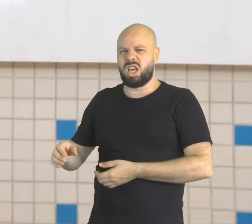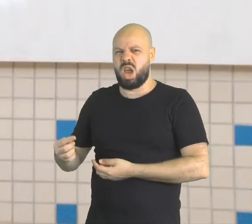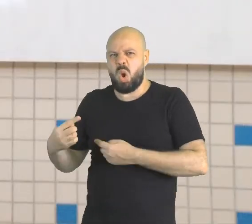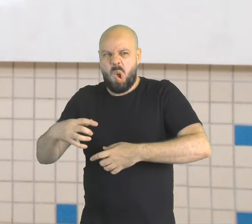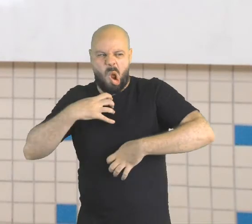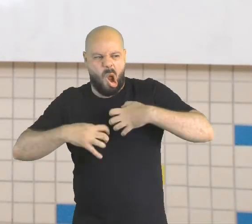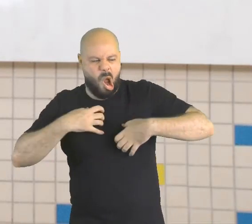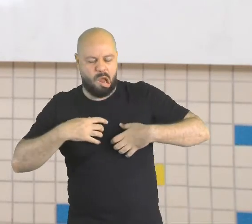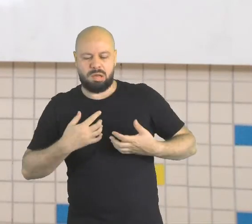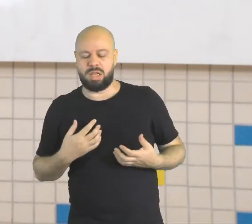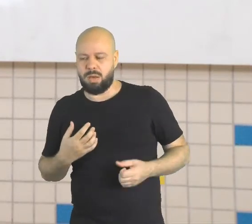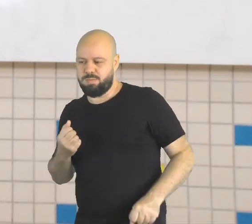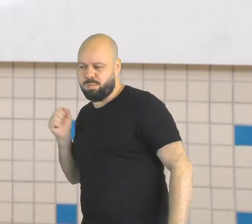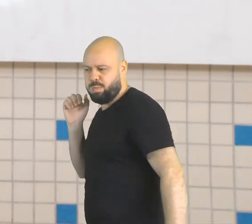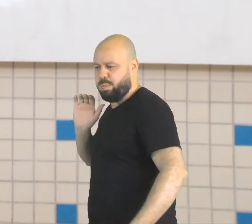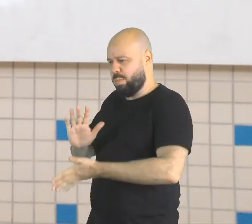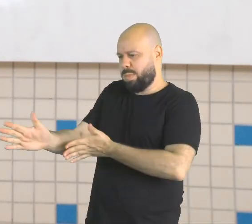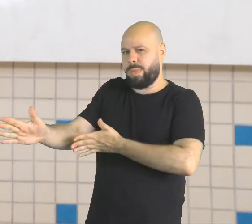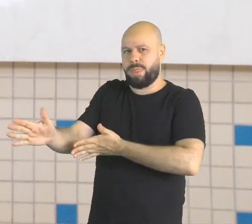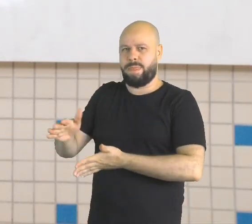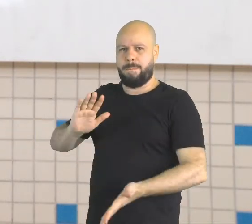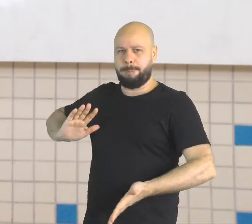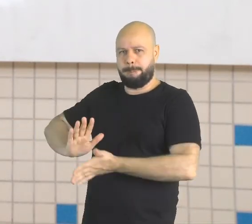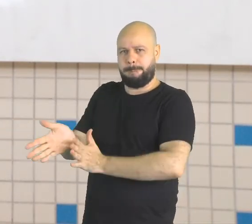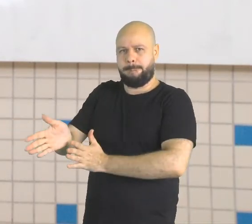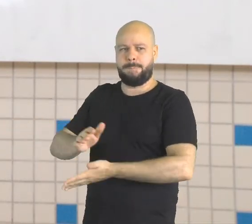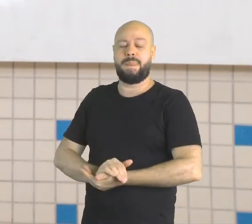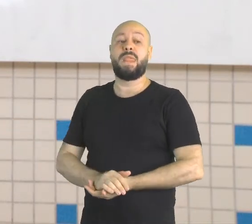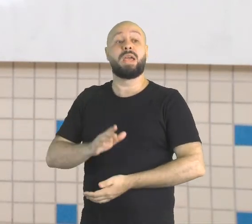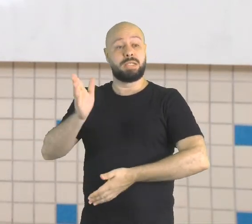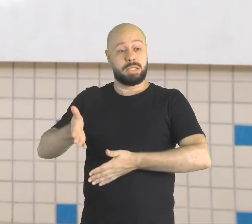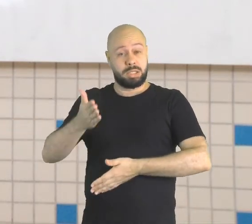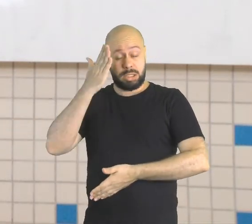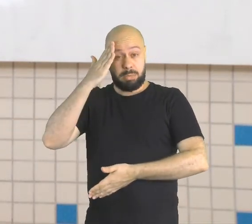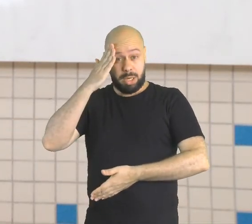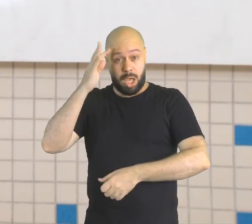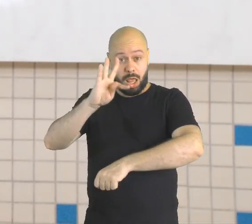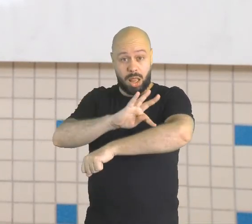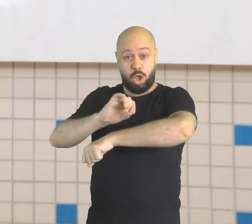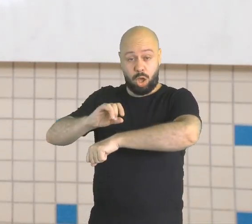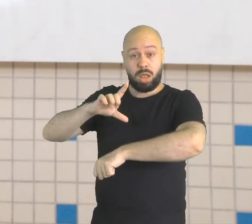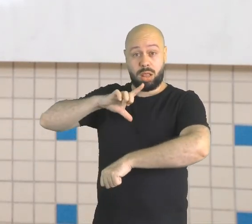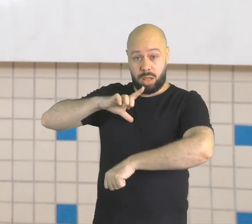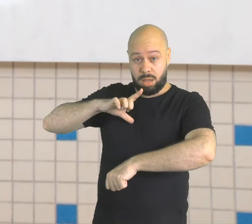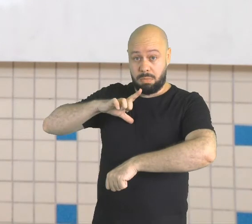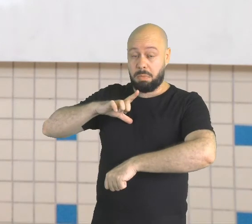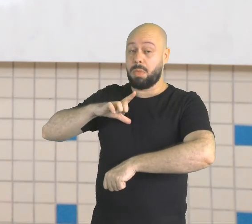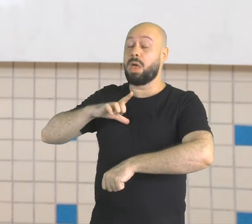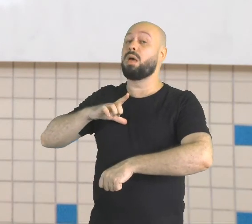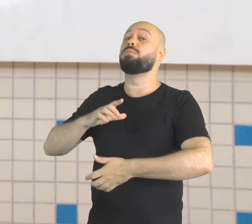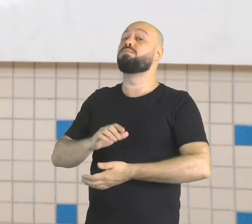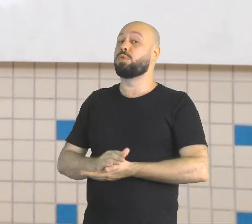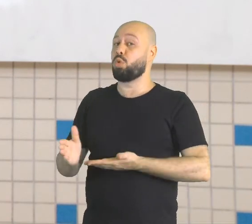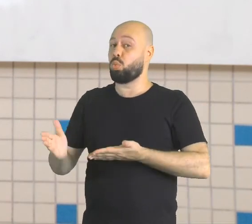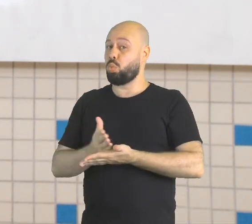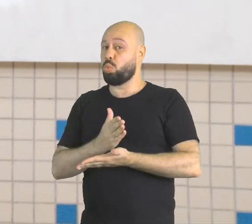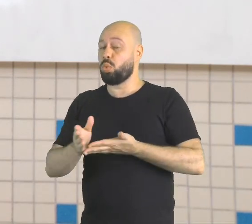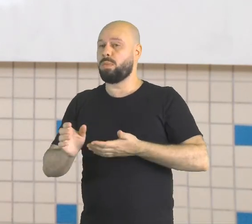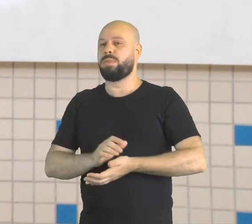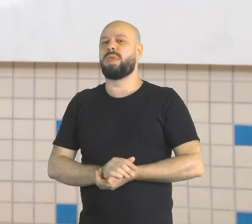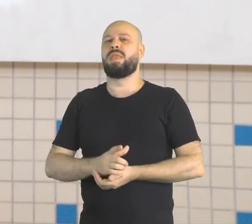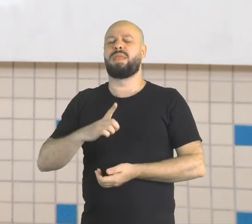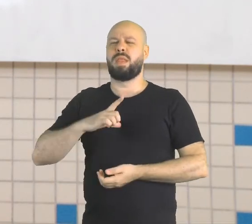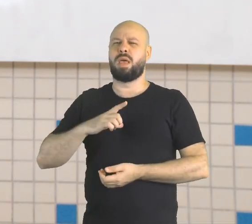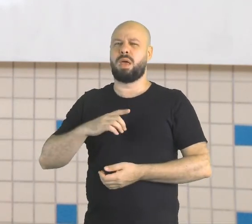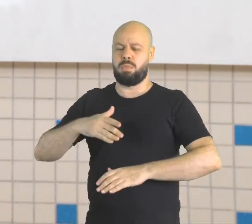Vocês sabiam que a Guerra Justa ocorreu aqui no estado do Tocantins? Sim. Nós temos aqui em Palmas uma